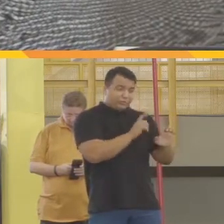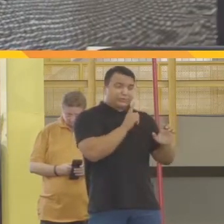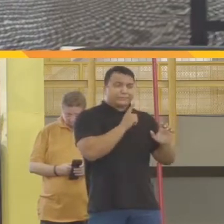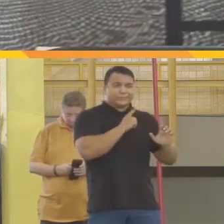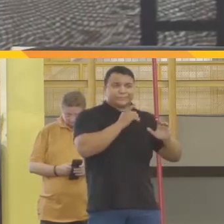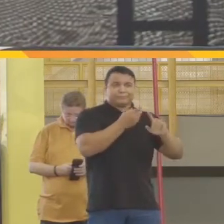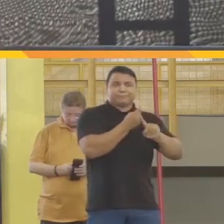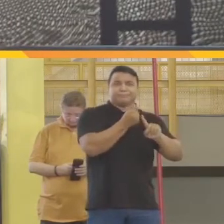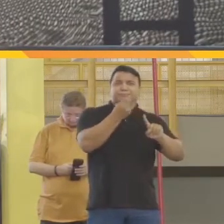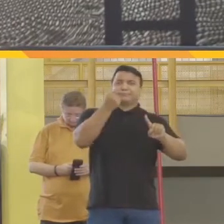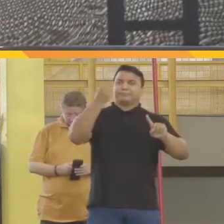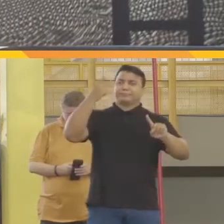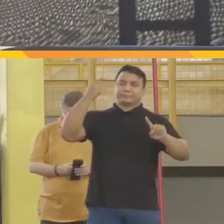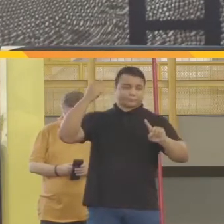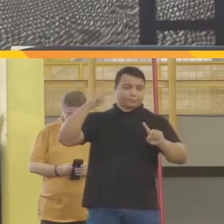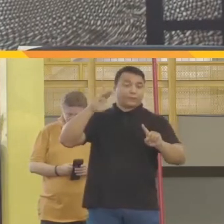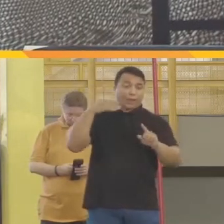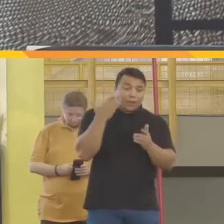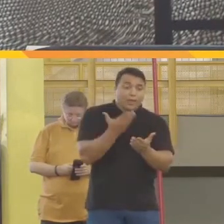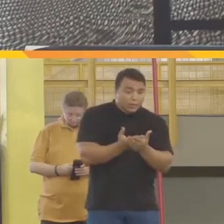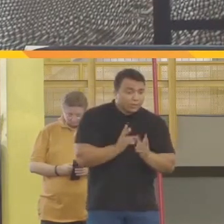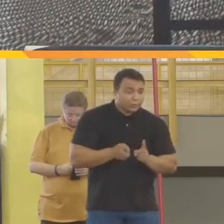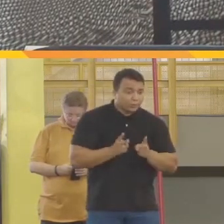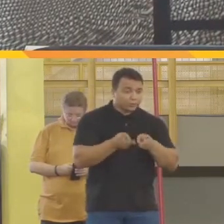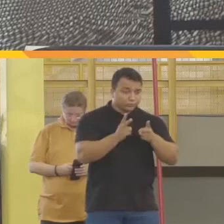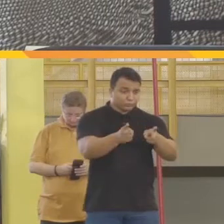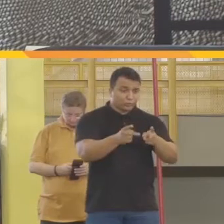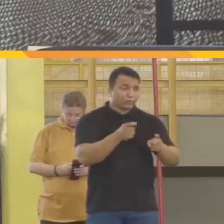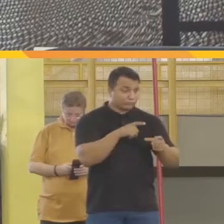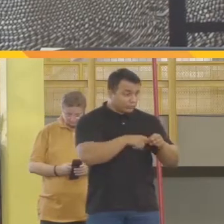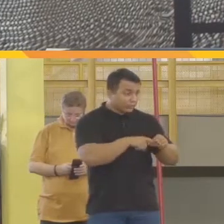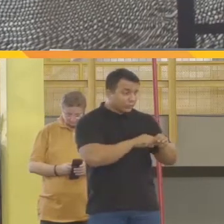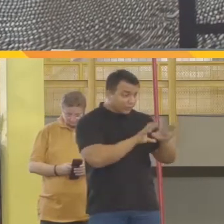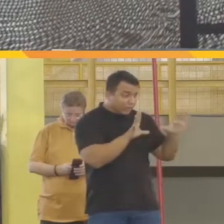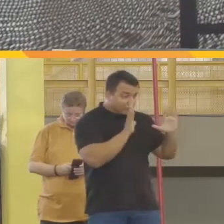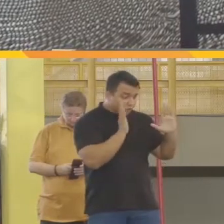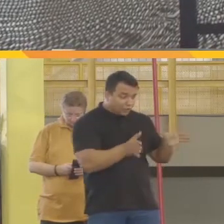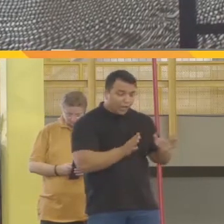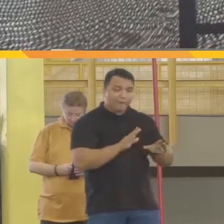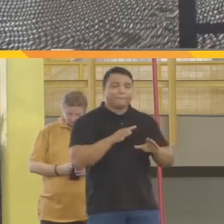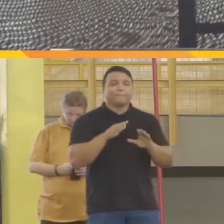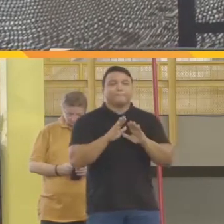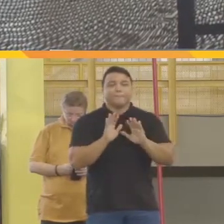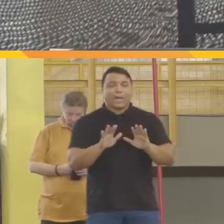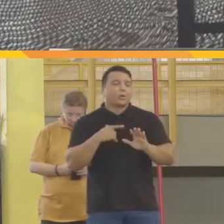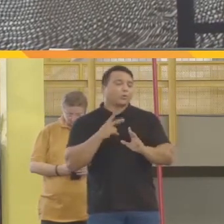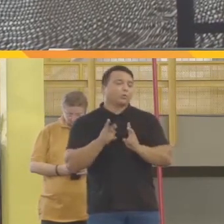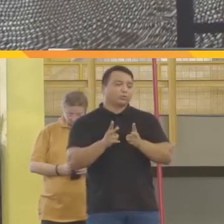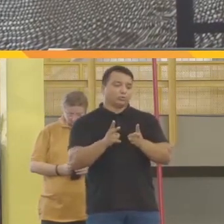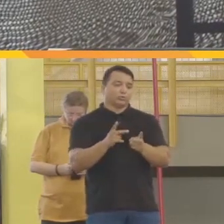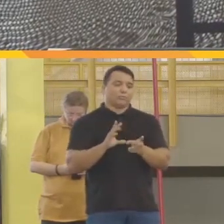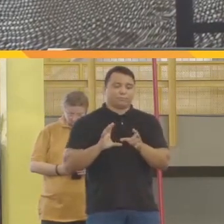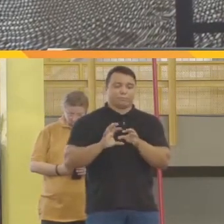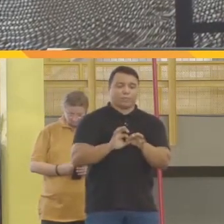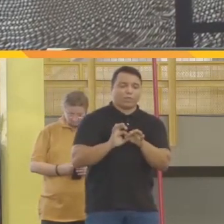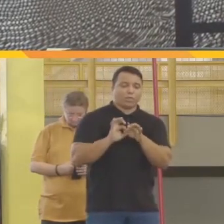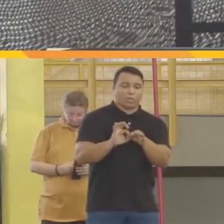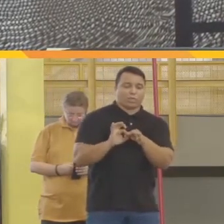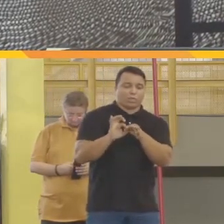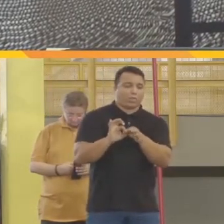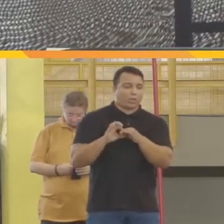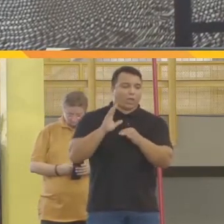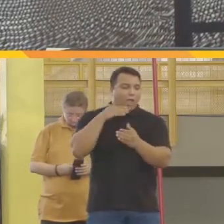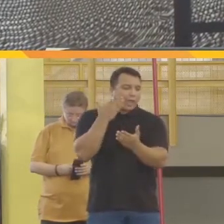grilhões continuaram, mesmo após a independência. Mesmo após o processo de independência,